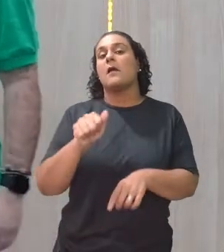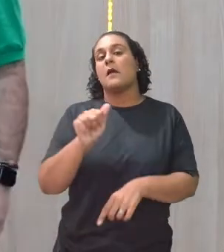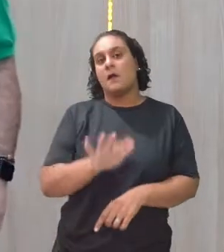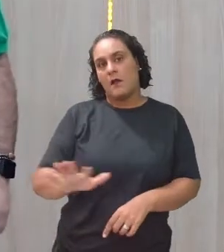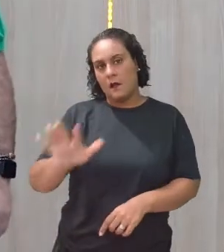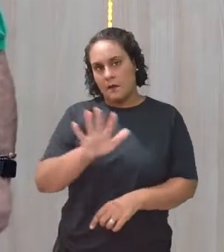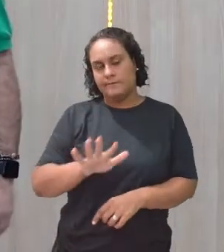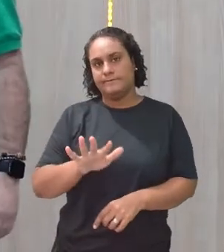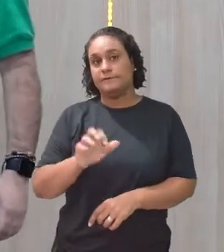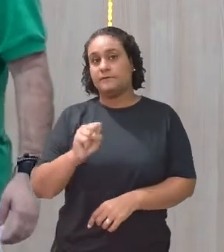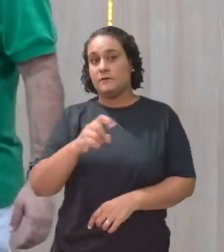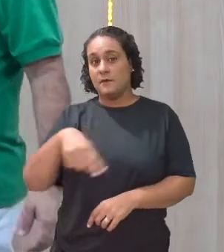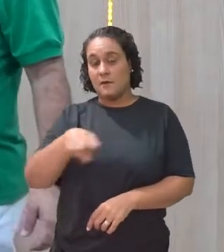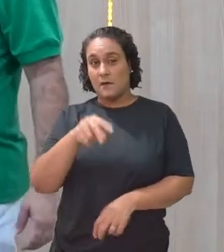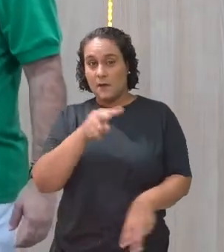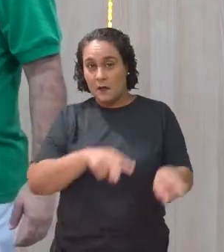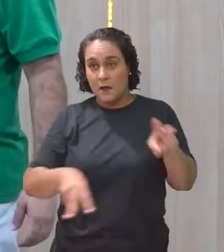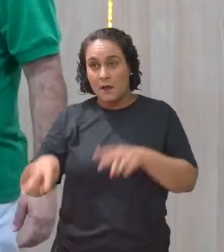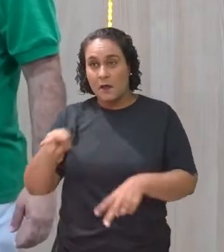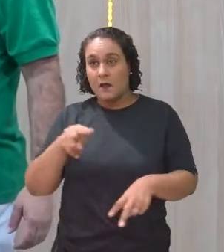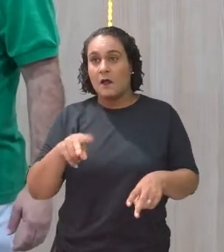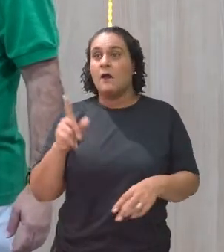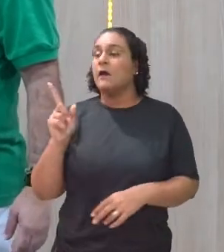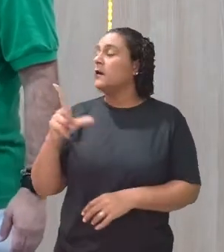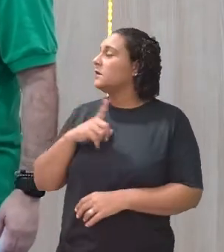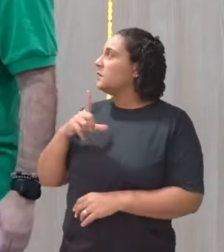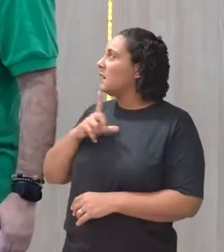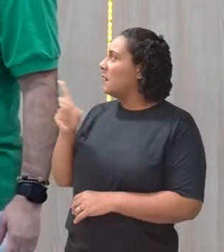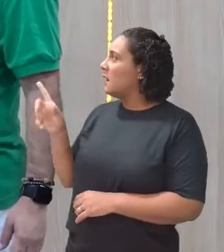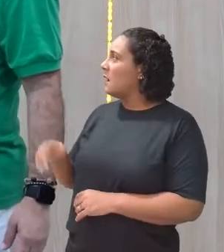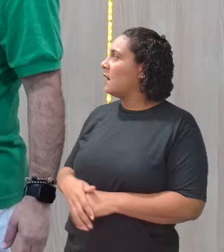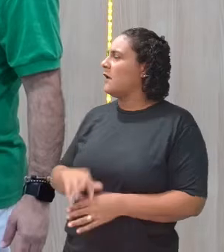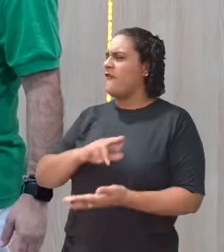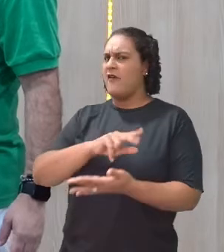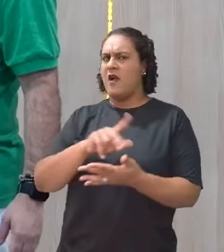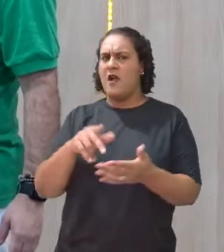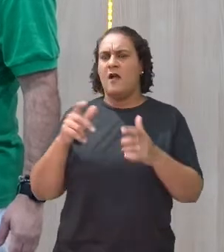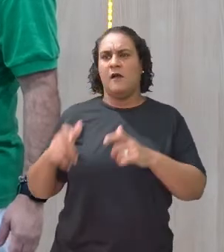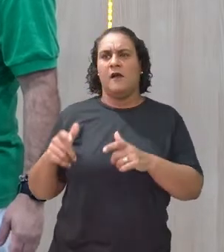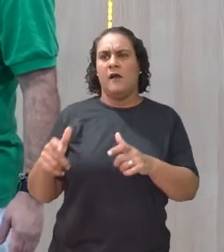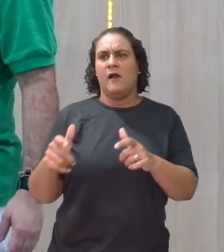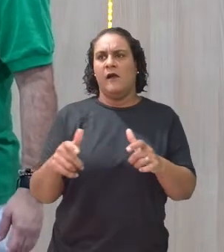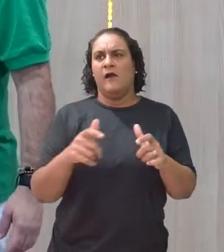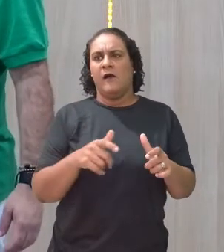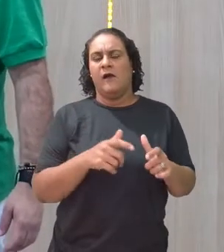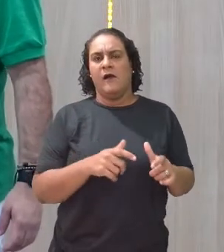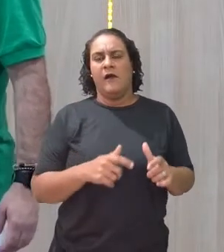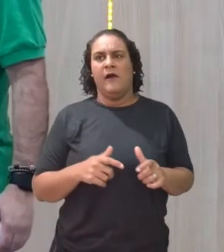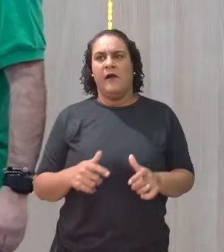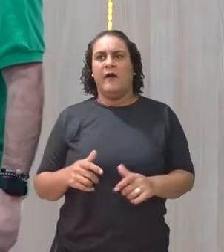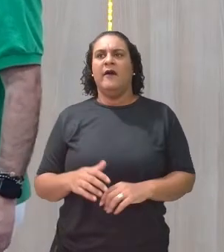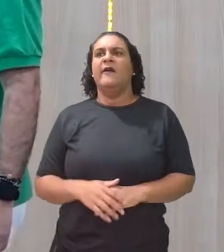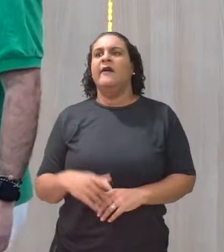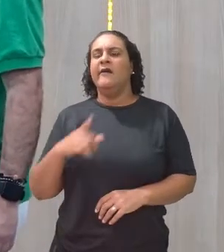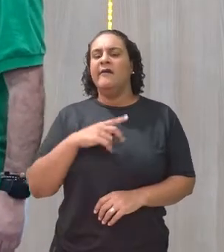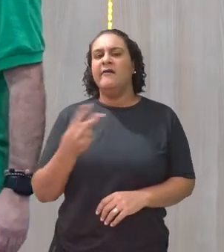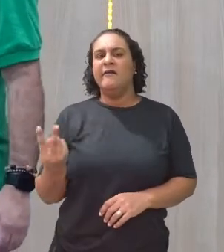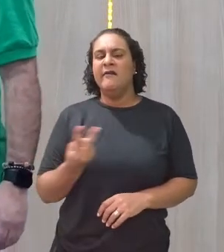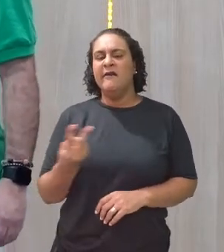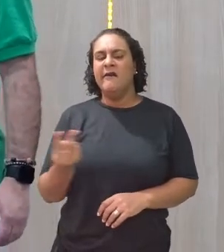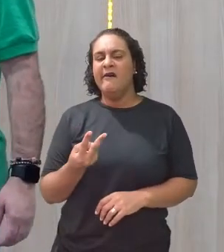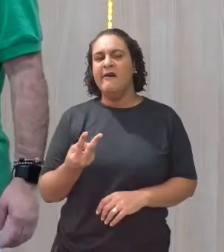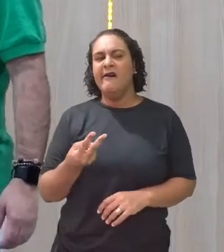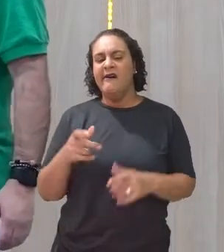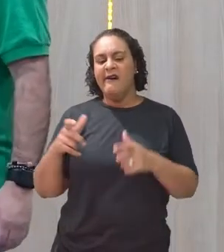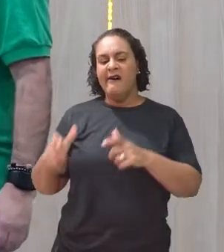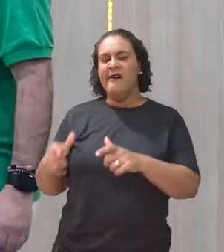se vocês observarem, aqui a gente tem a Macedônia. Nessa região aqui, ó, a gente tem dois territórios que